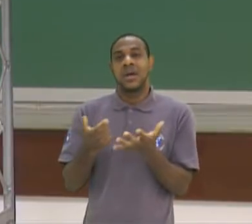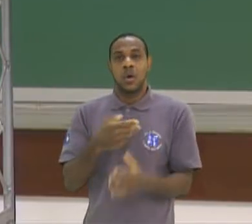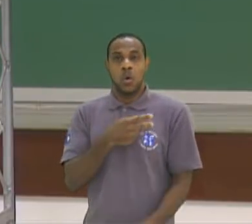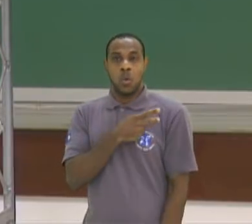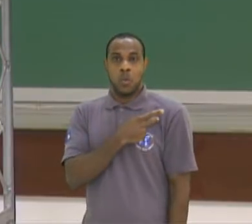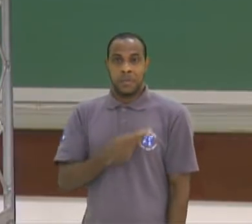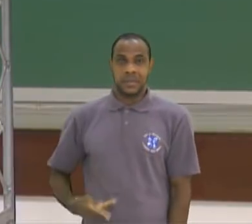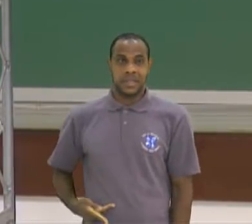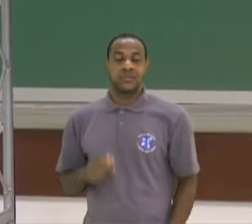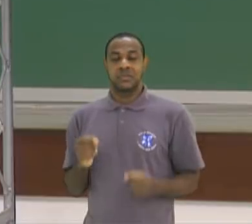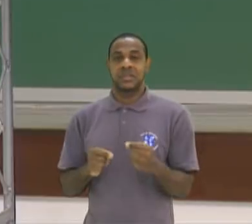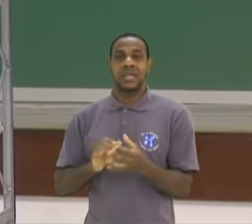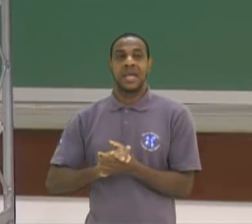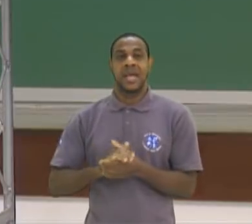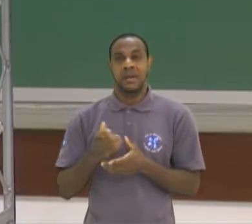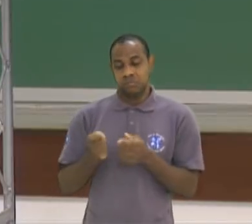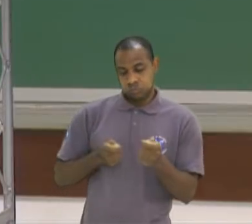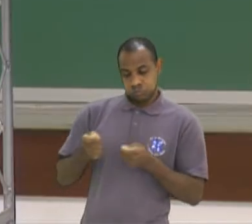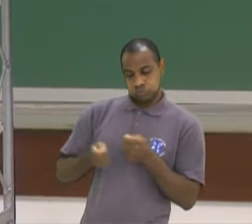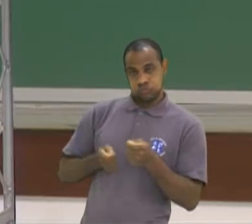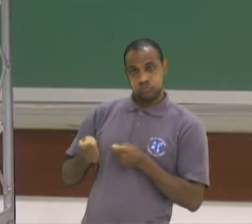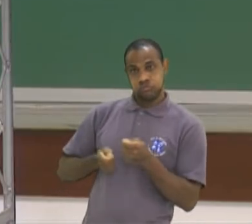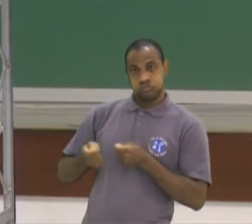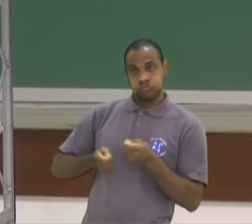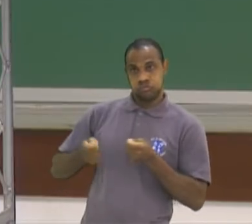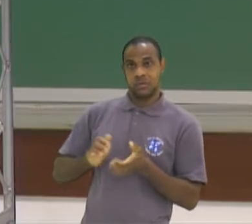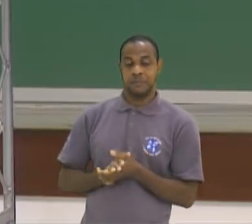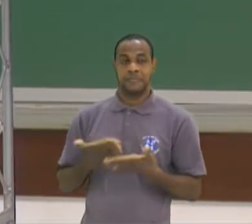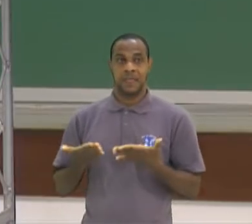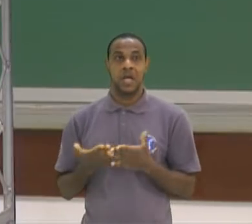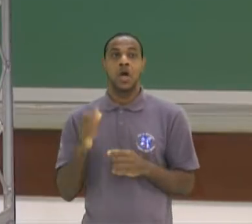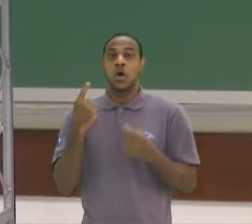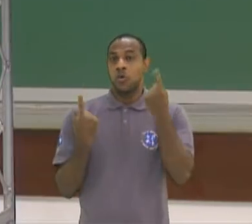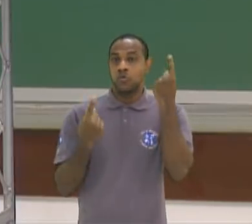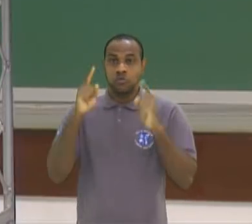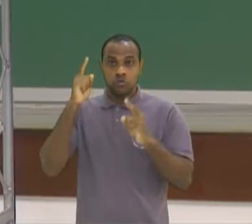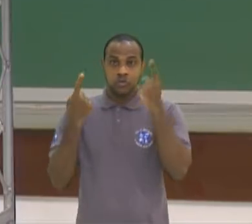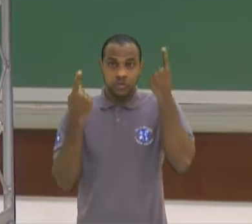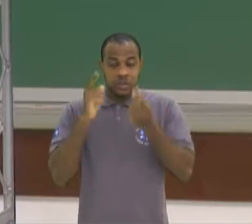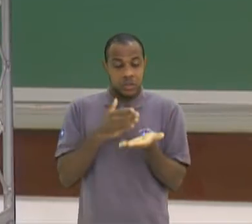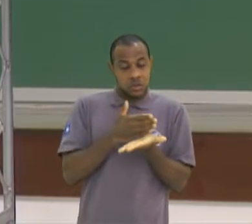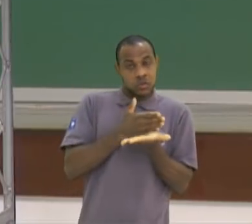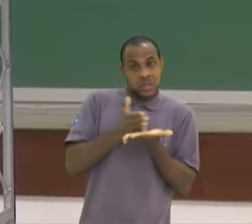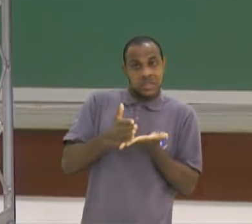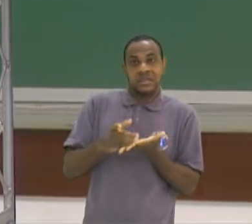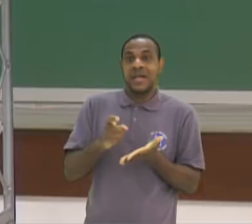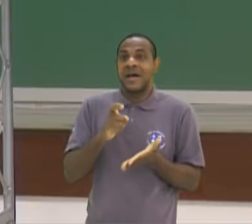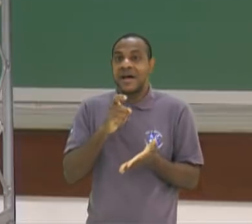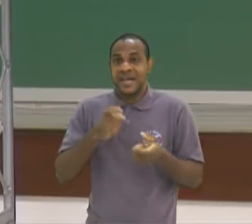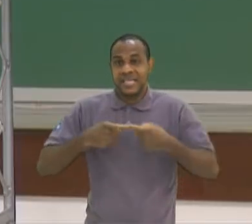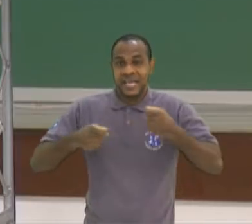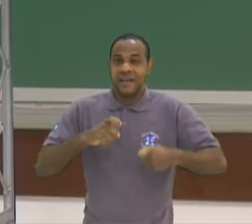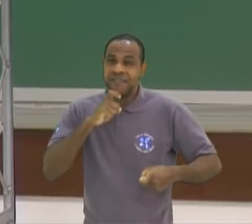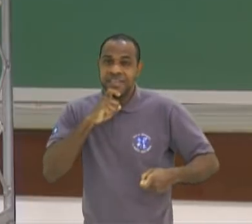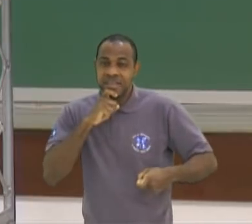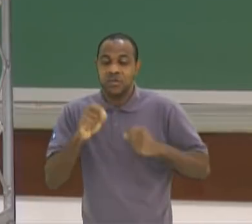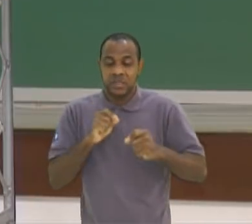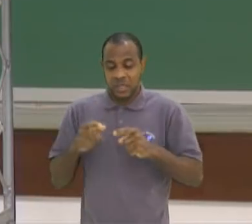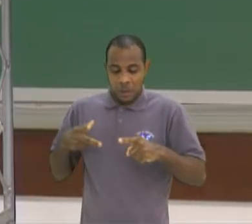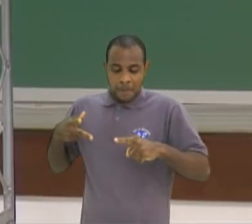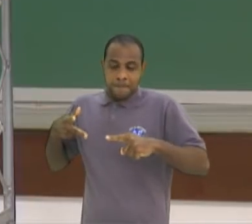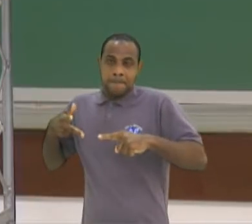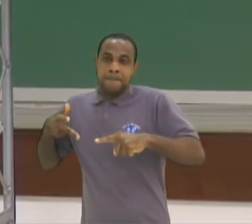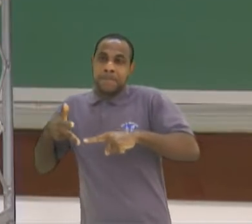ao socialismo. Então, o Chile, no início da Guerra Fria, tem um presidente aí rompendo relações com a União